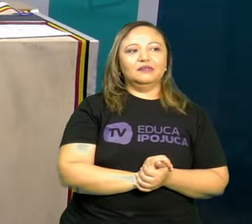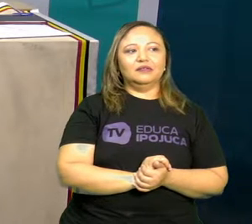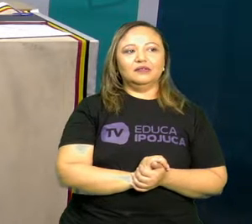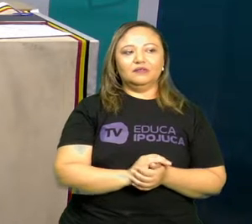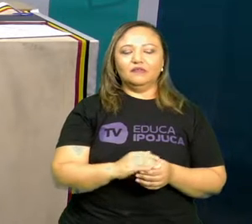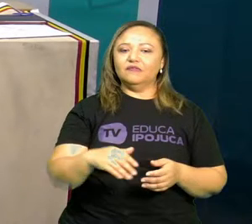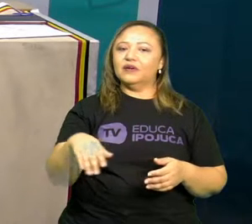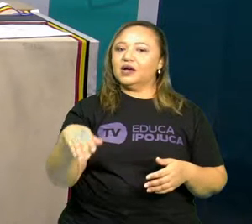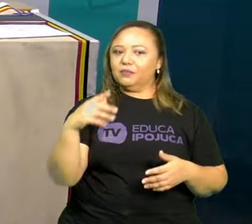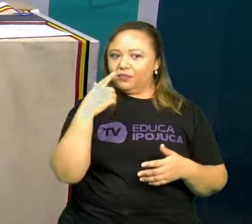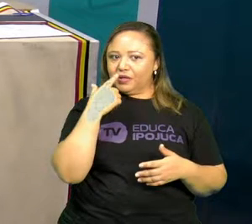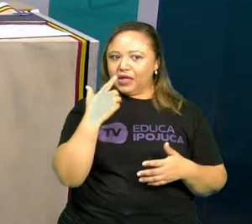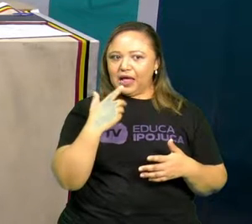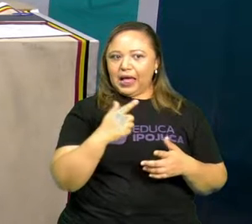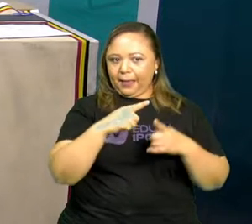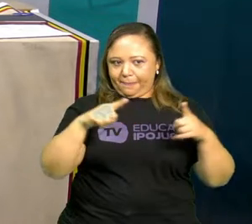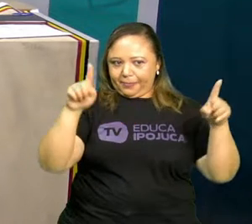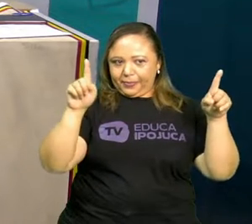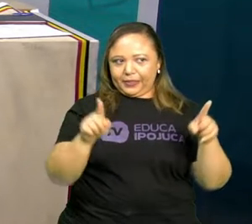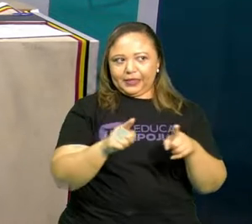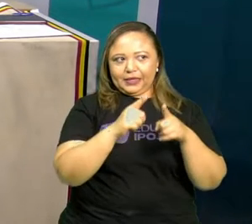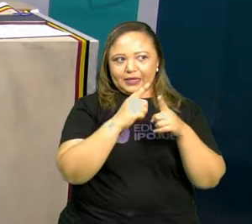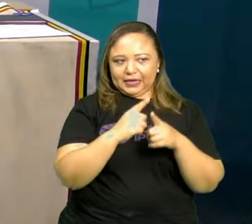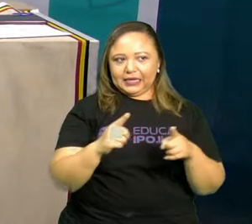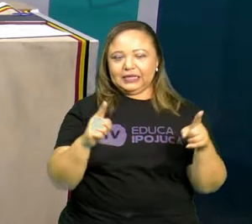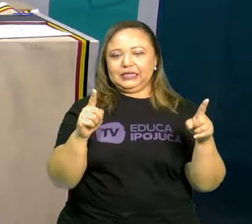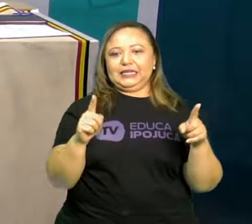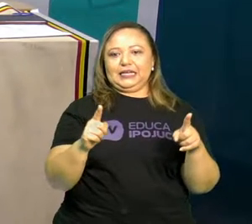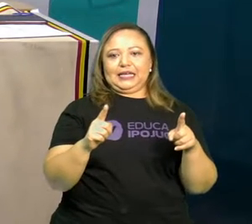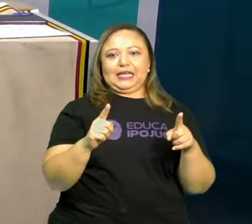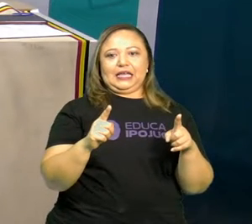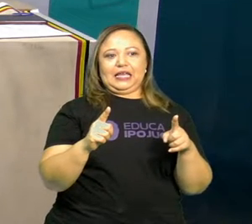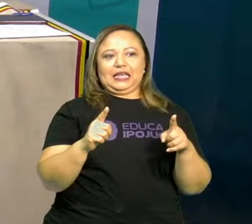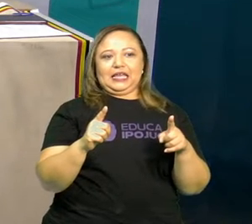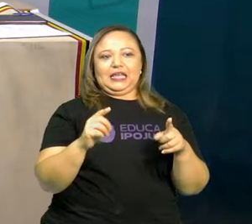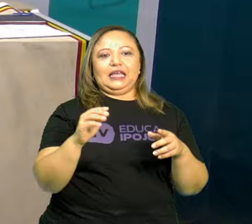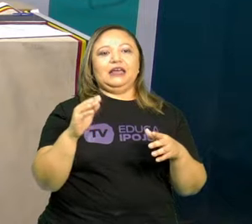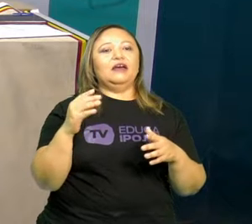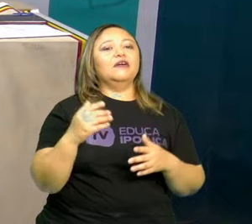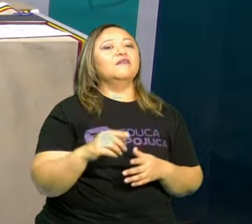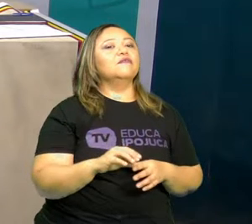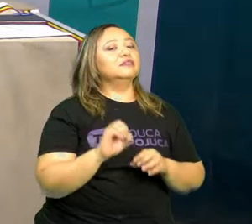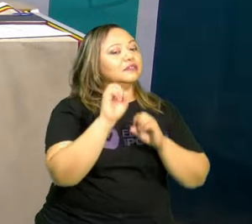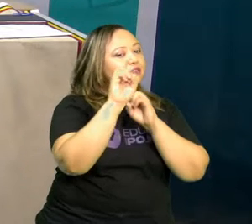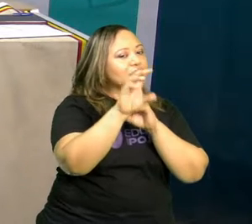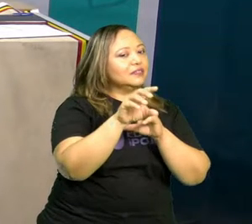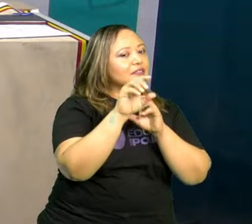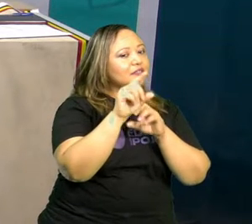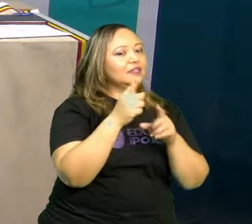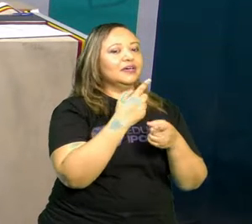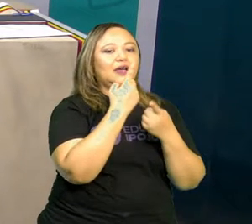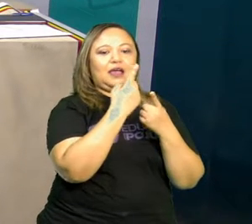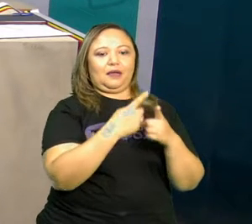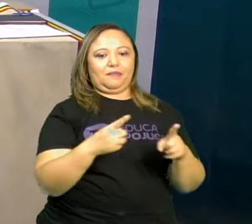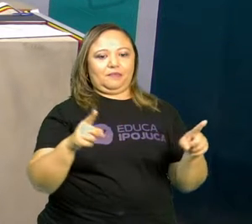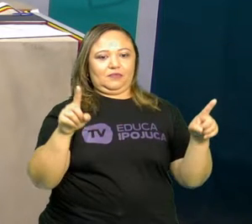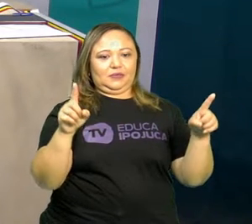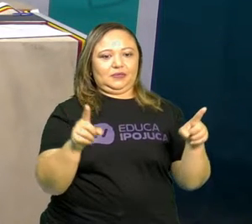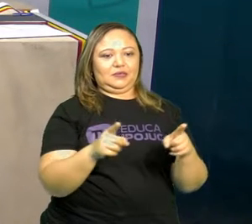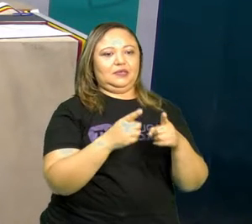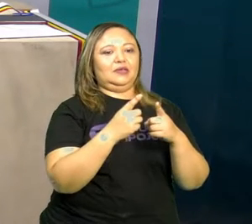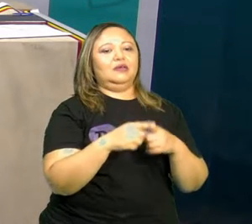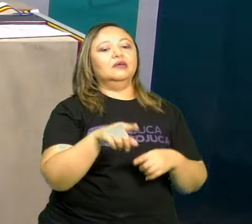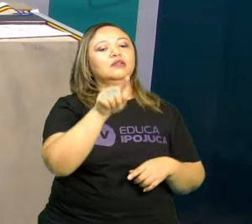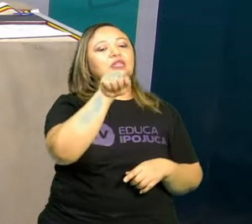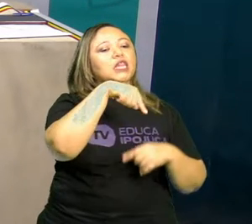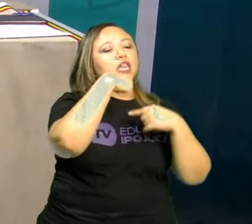Vamos cantar uma musiquinha? Preste atenção, a gente, Tia Ilma vai ensinar vocês a musiquinha